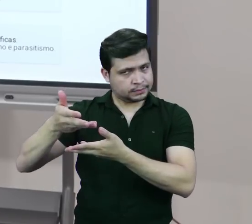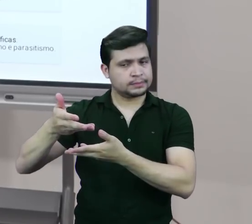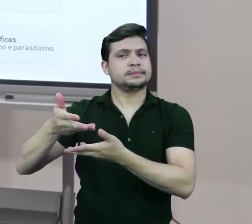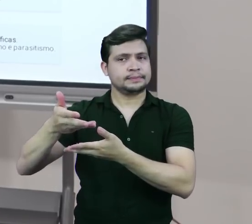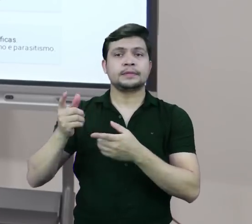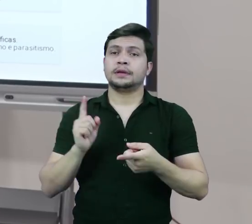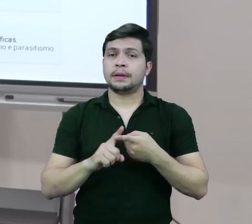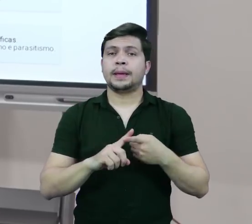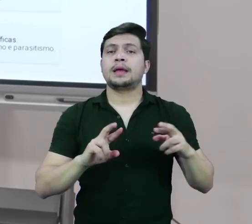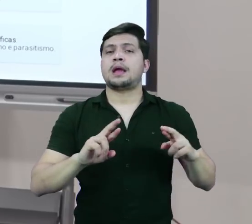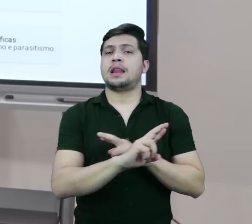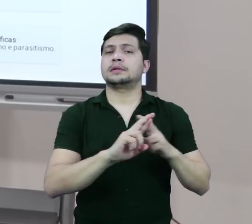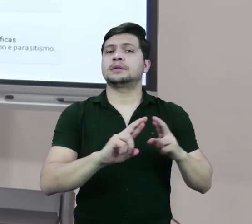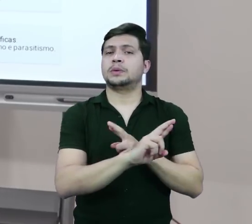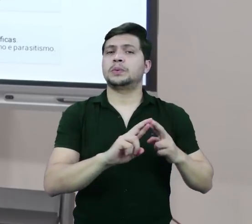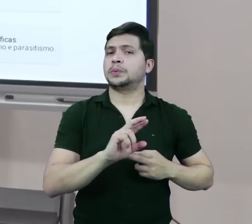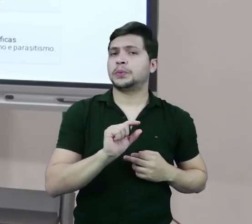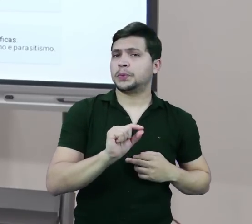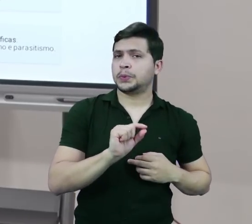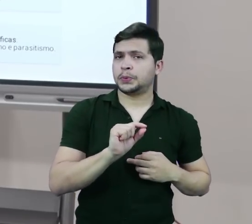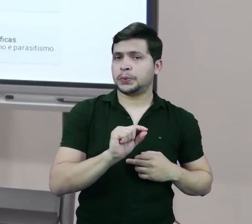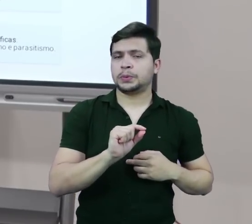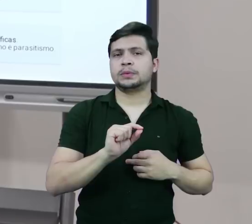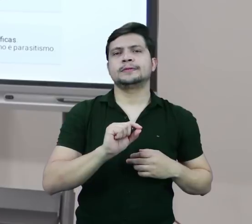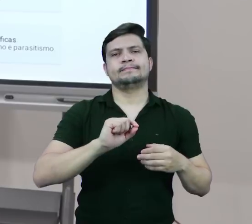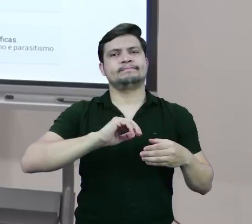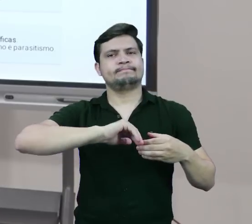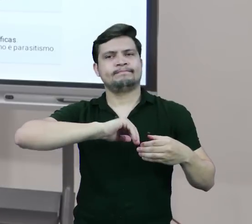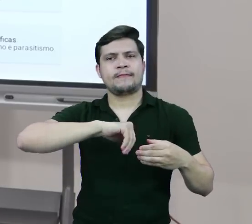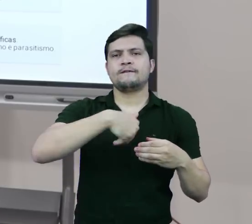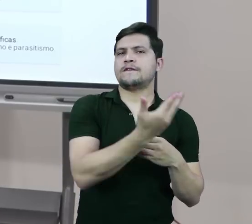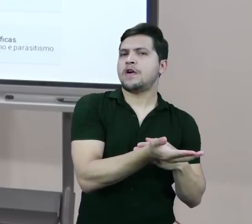intraespecífica, mesma espécie. E as relações